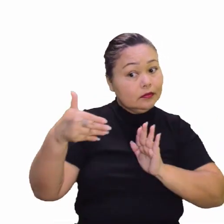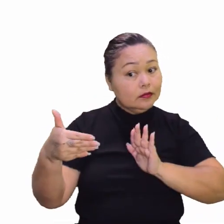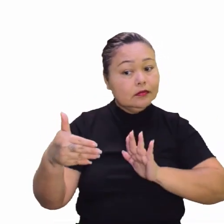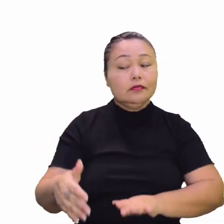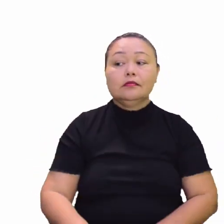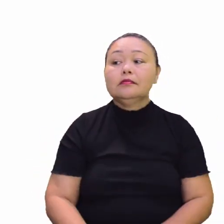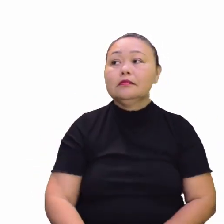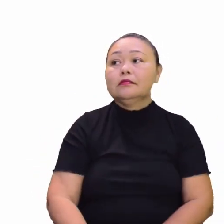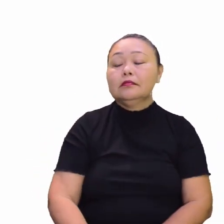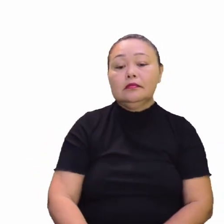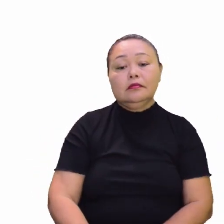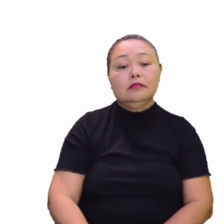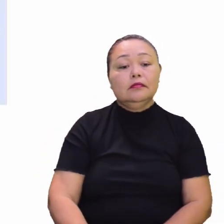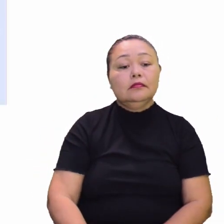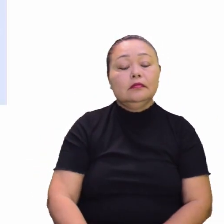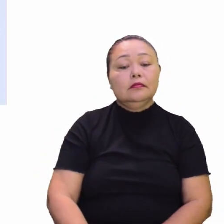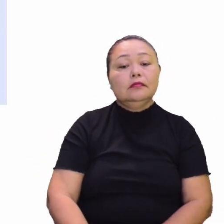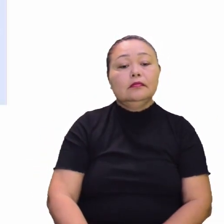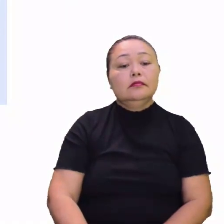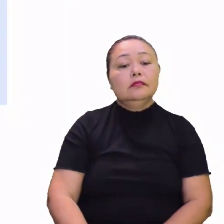bem.